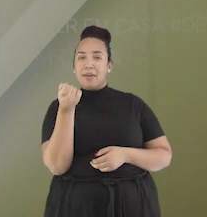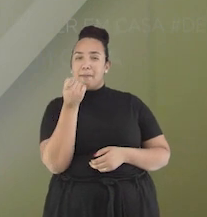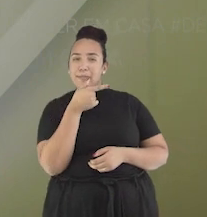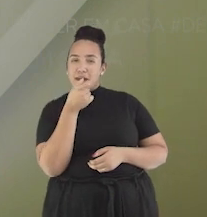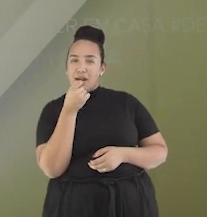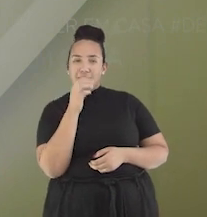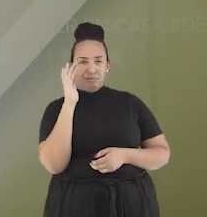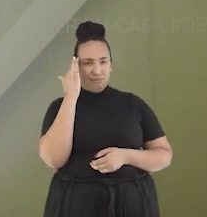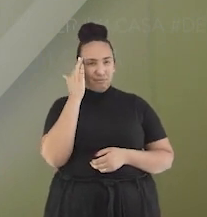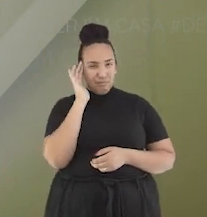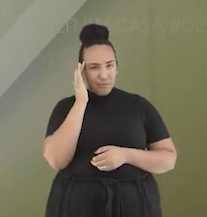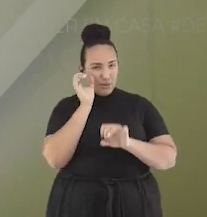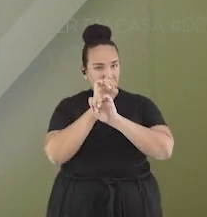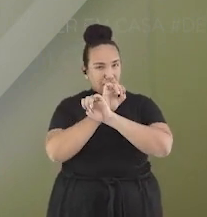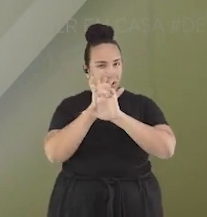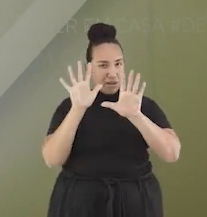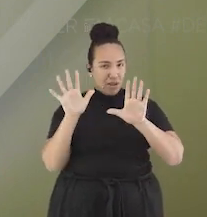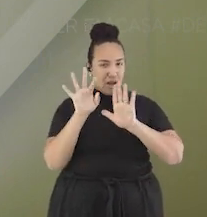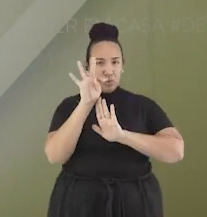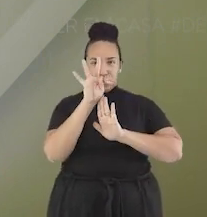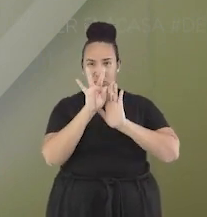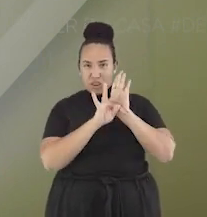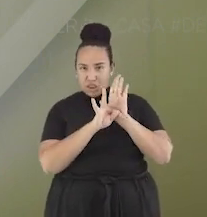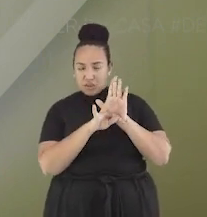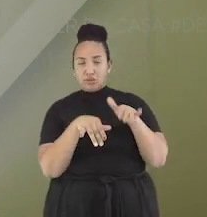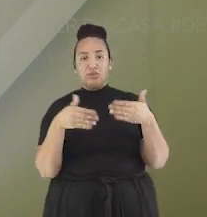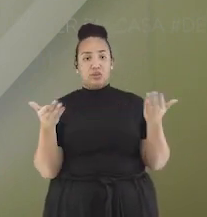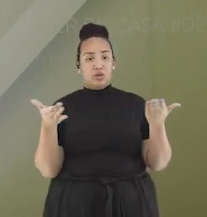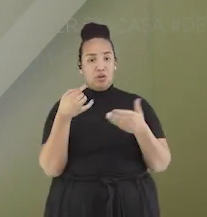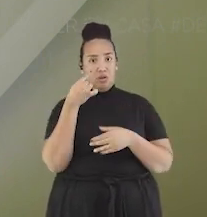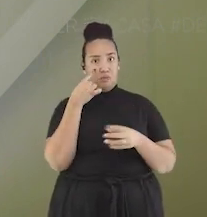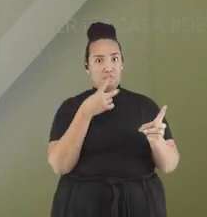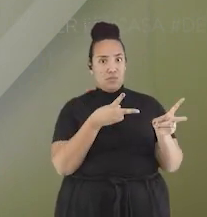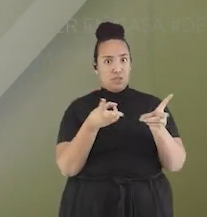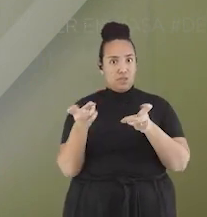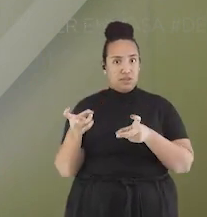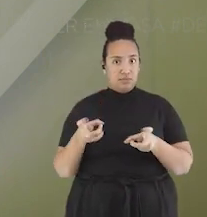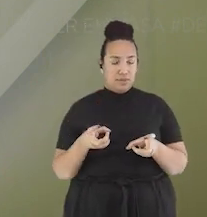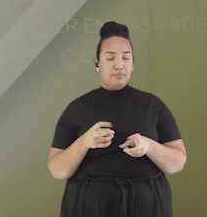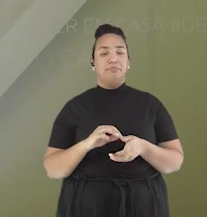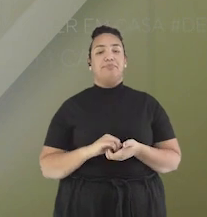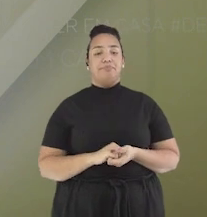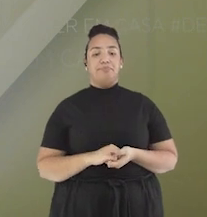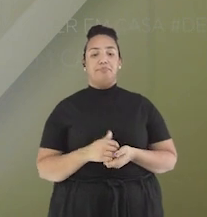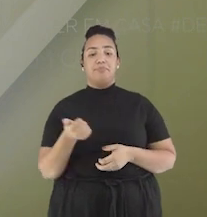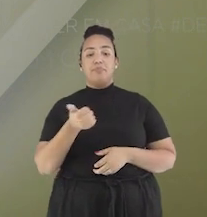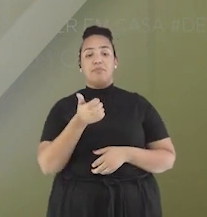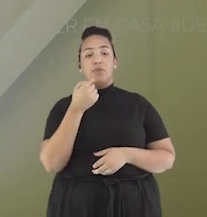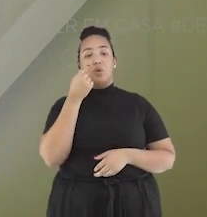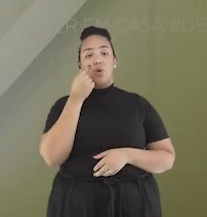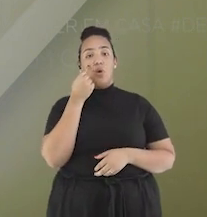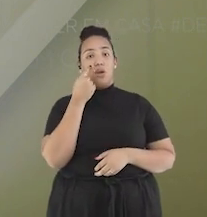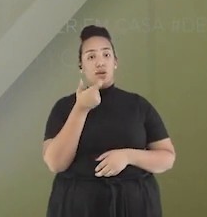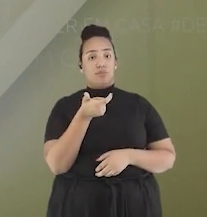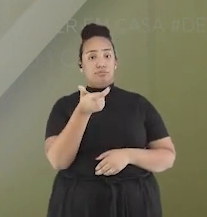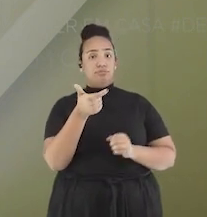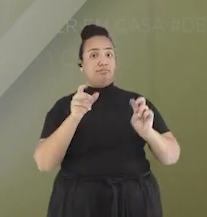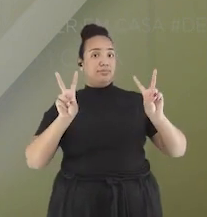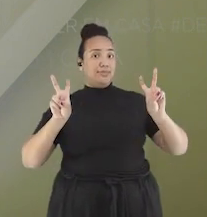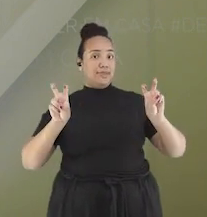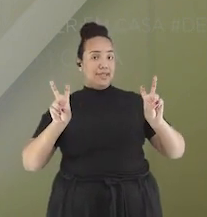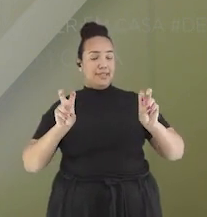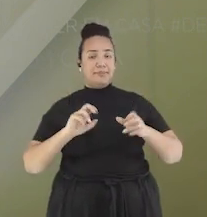Você entendeu a piada? Entendeu o texto? Vamos interpretar. Primeiro, veja